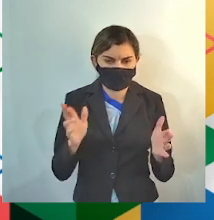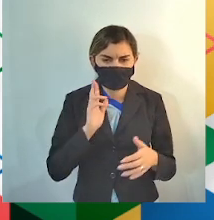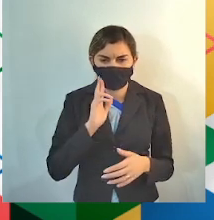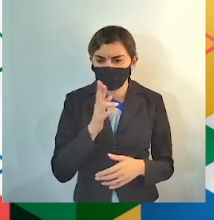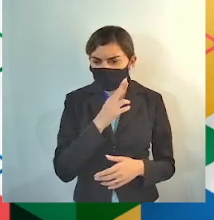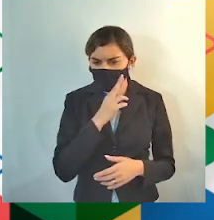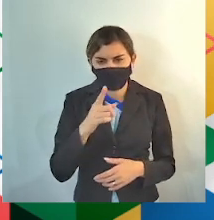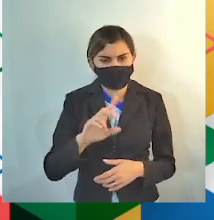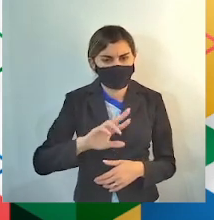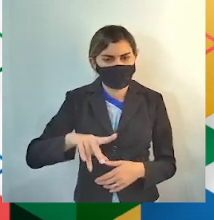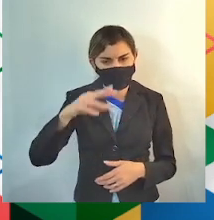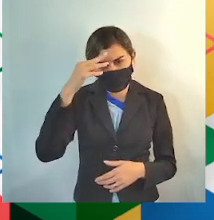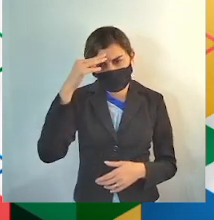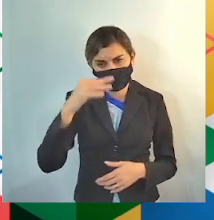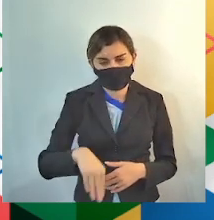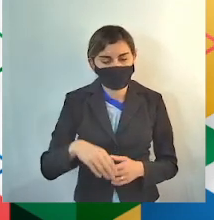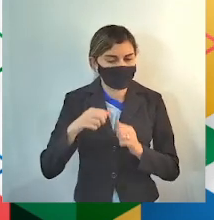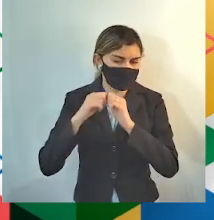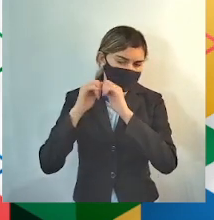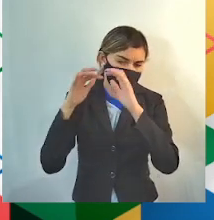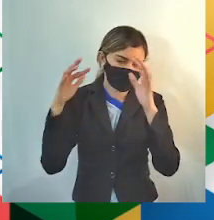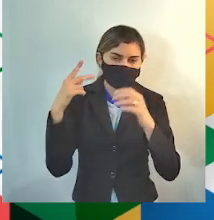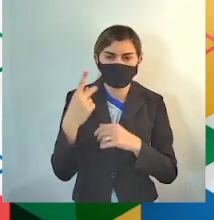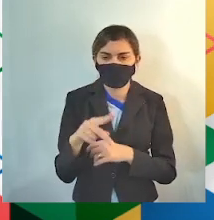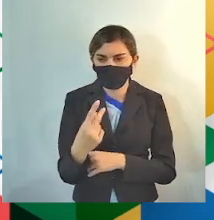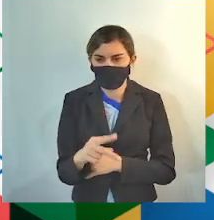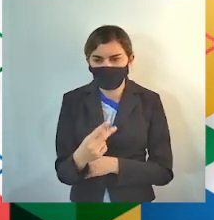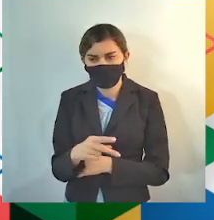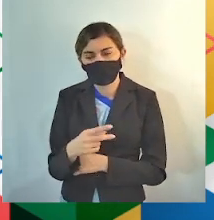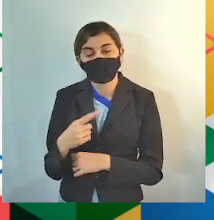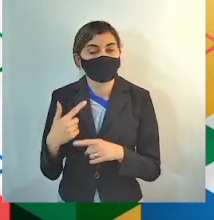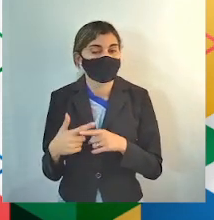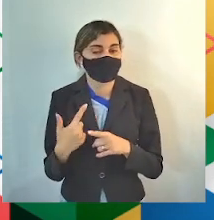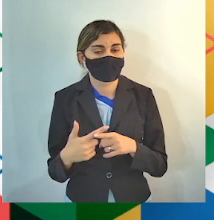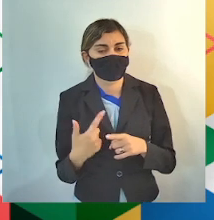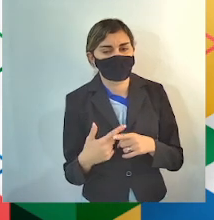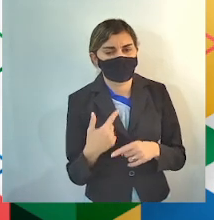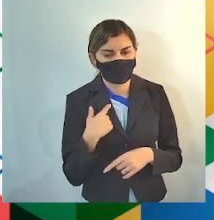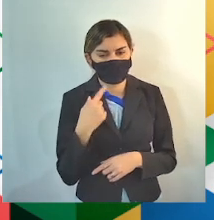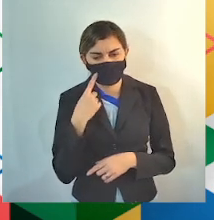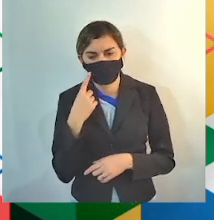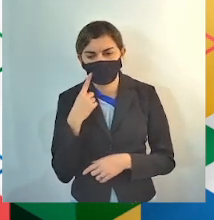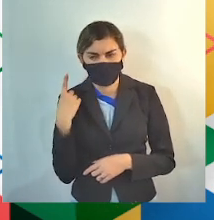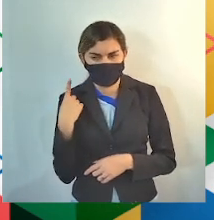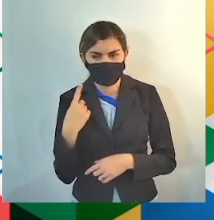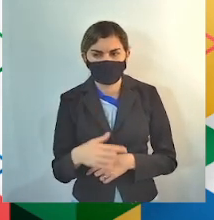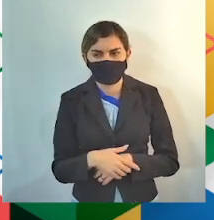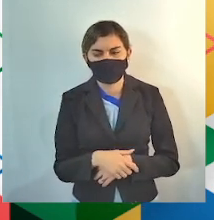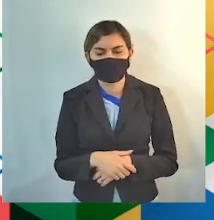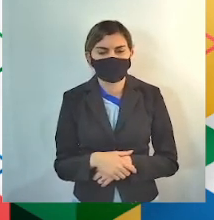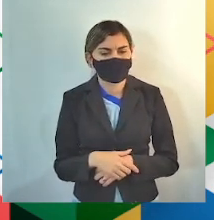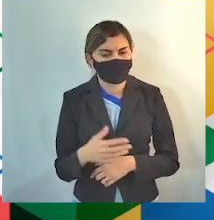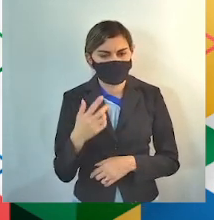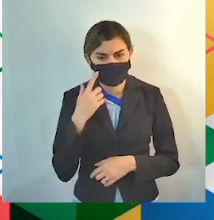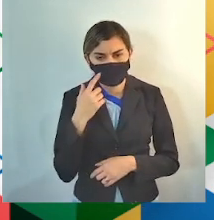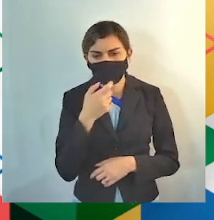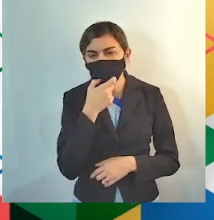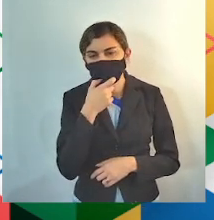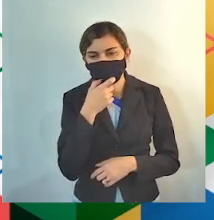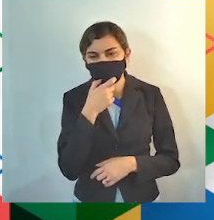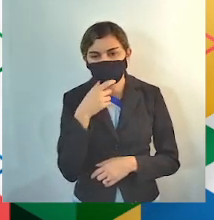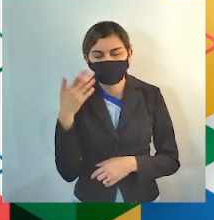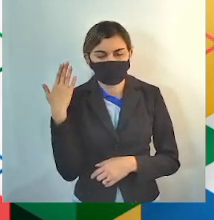não desiste do sonho dela, certo? Porque she wants, ela quer, but she